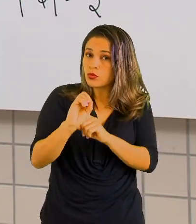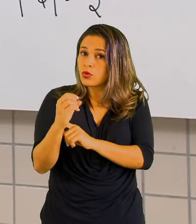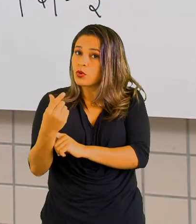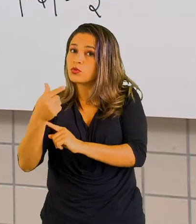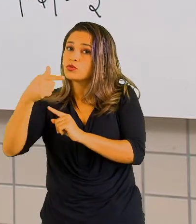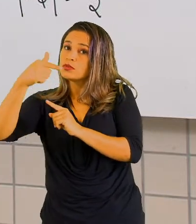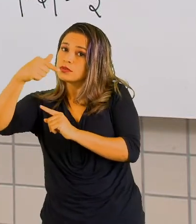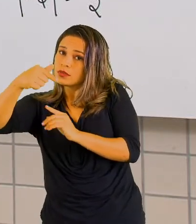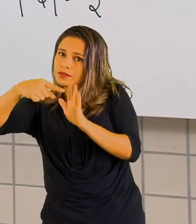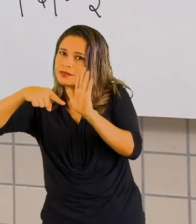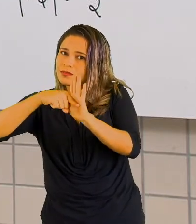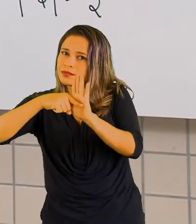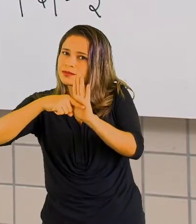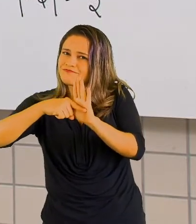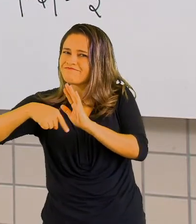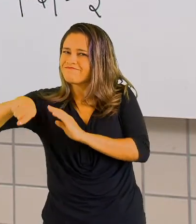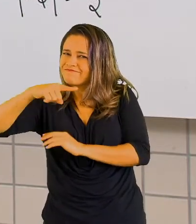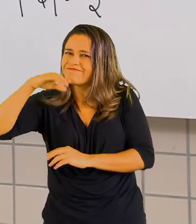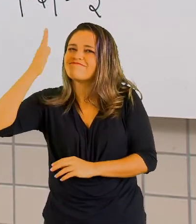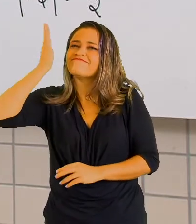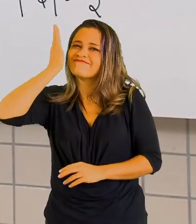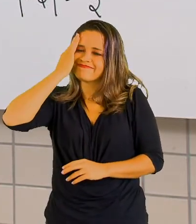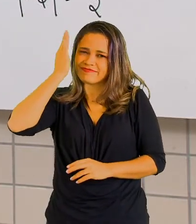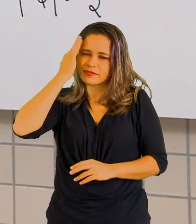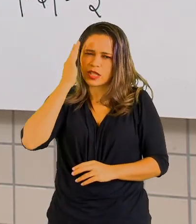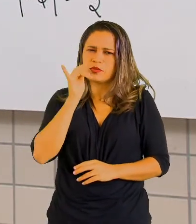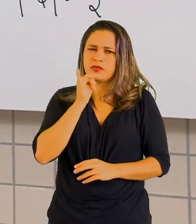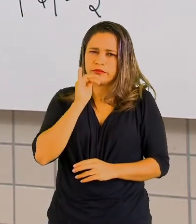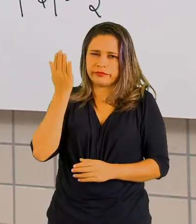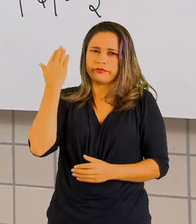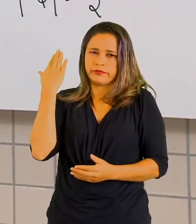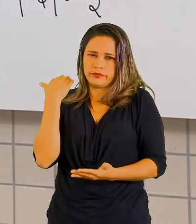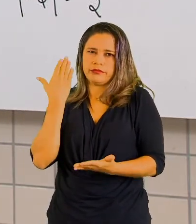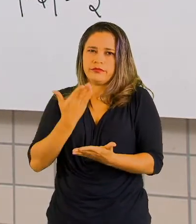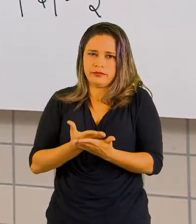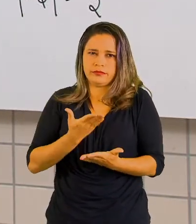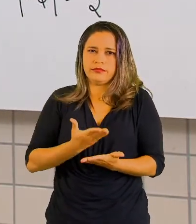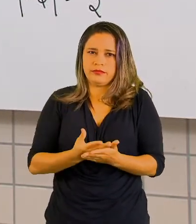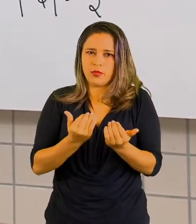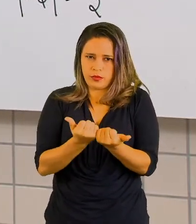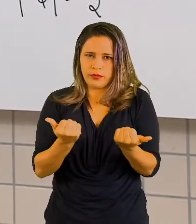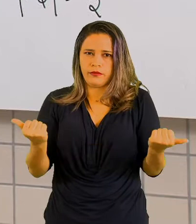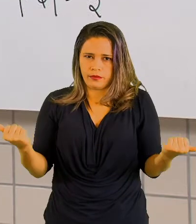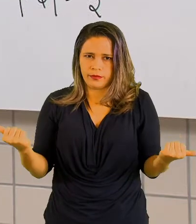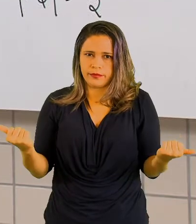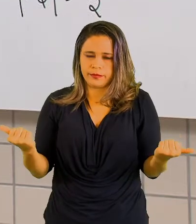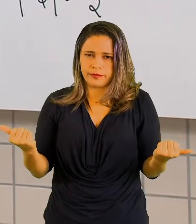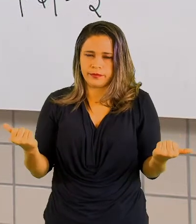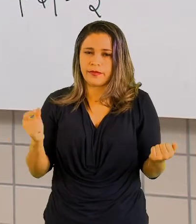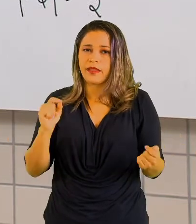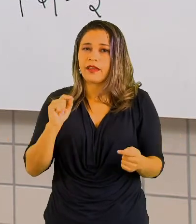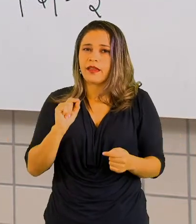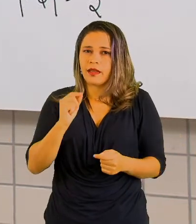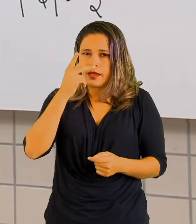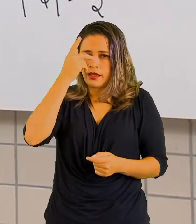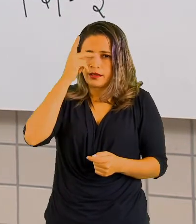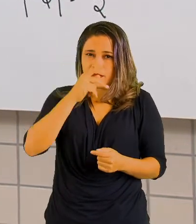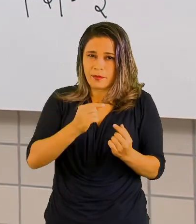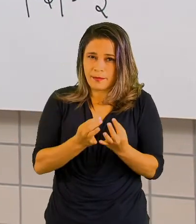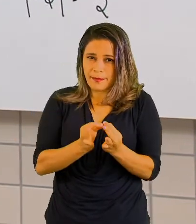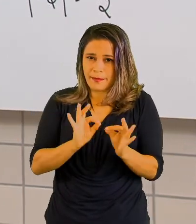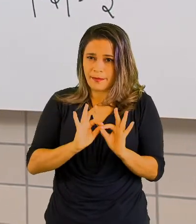gente sabe, dos exemplos que nós já trabalhamos, sobre a reta numérica, que quem está mais distante da